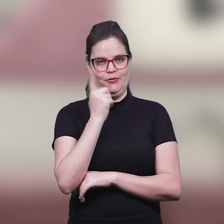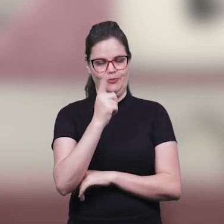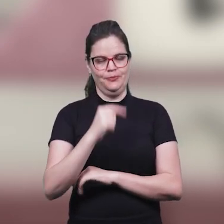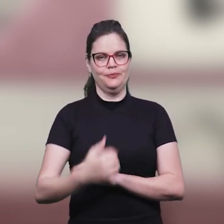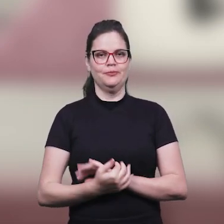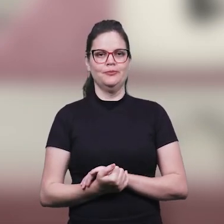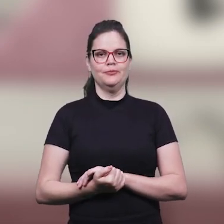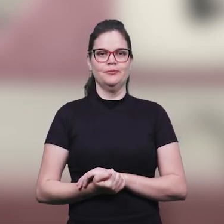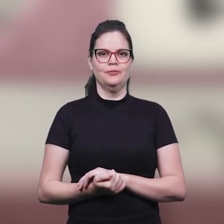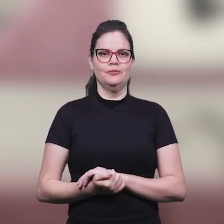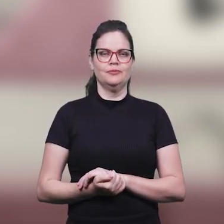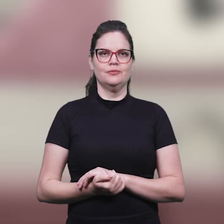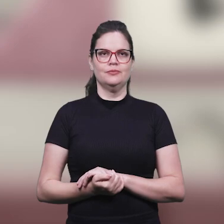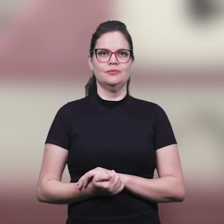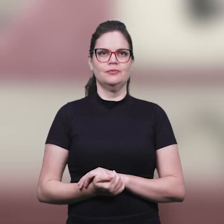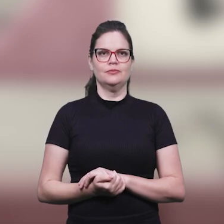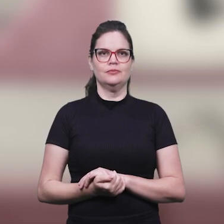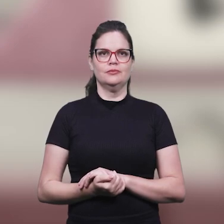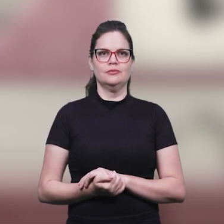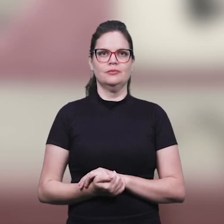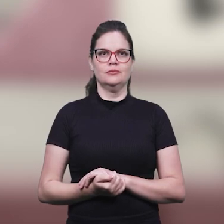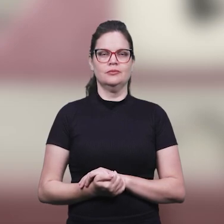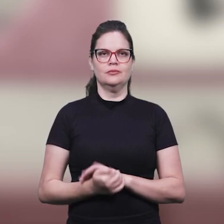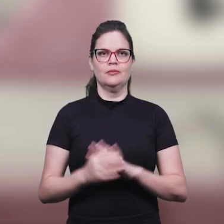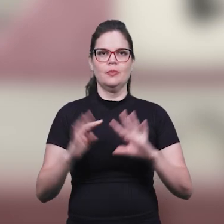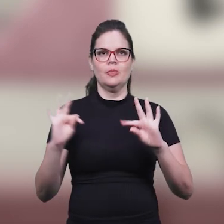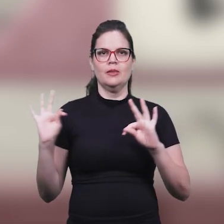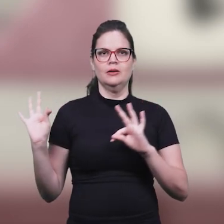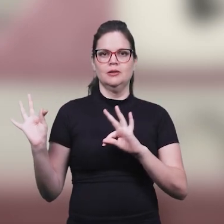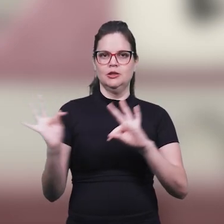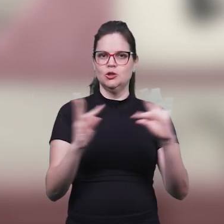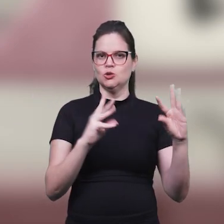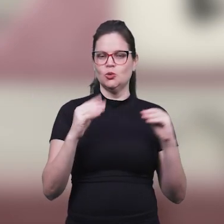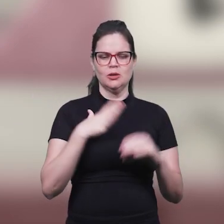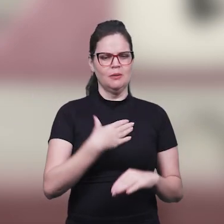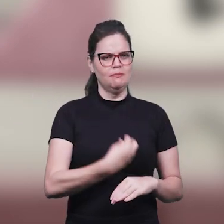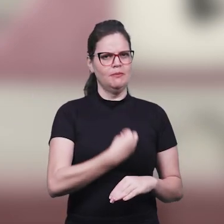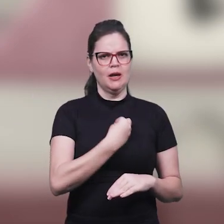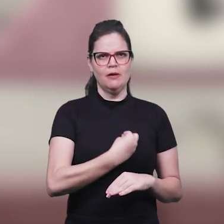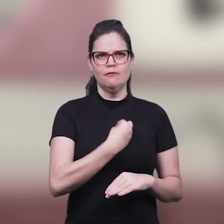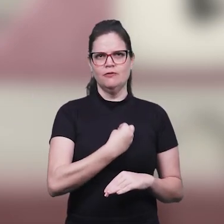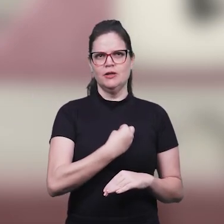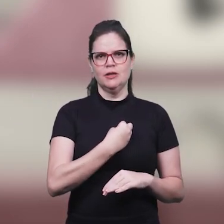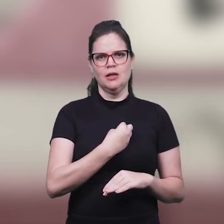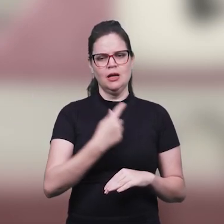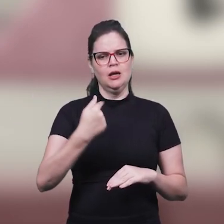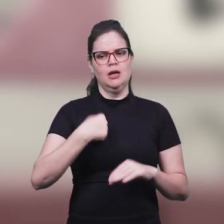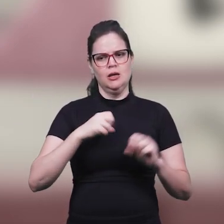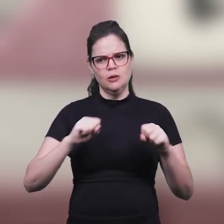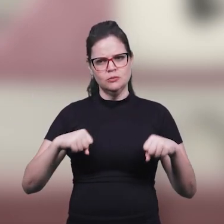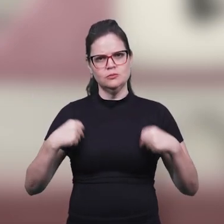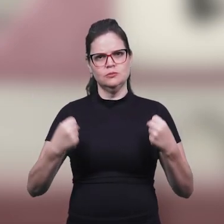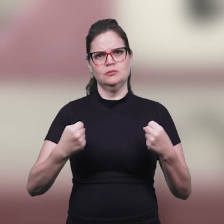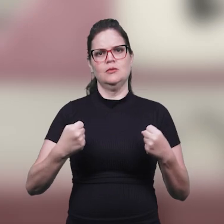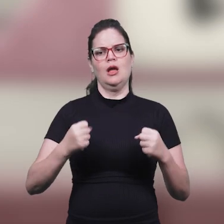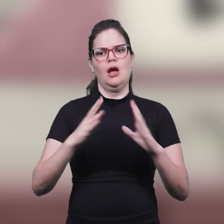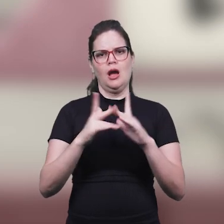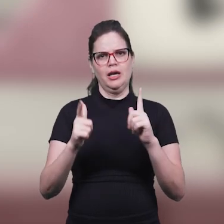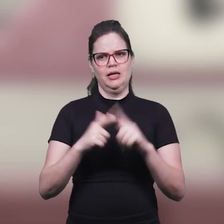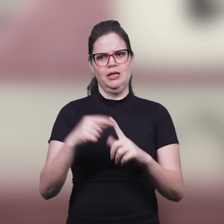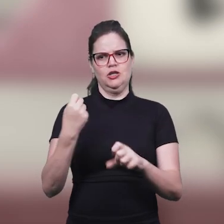nós tínhamos, toda a minha vida eu me dediquei a elas, todas. Aquela era a obra em primeiro lugar e depois elas,